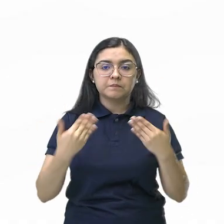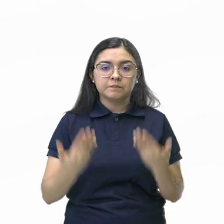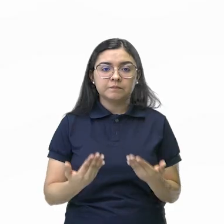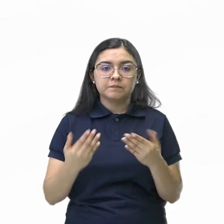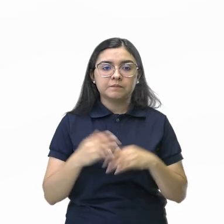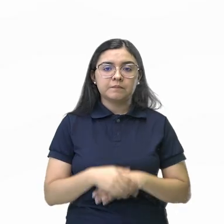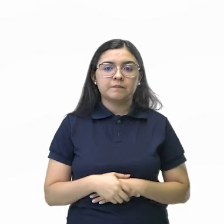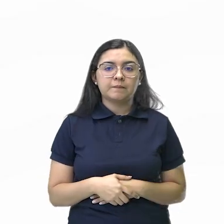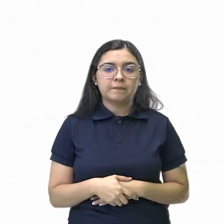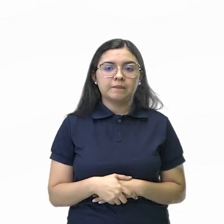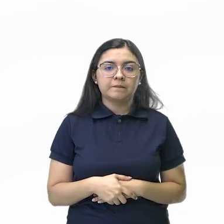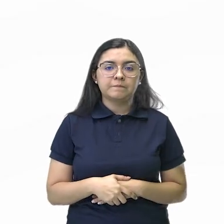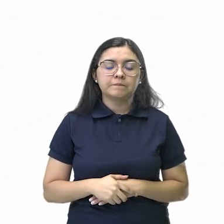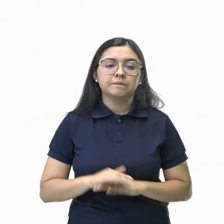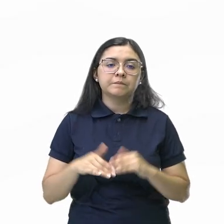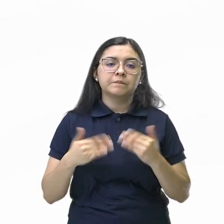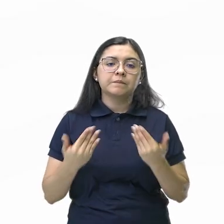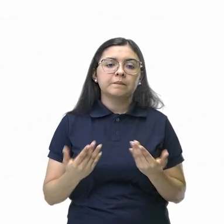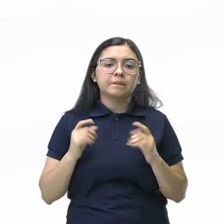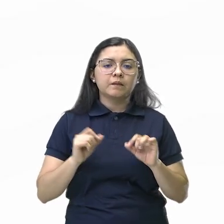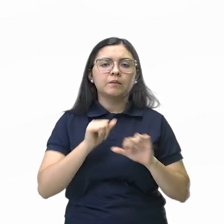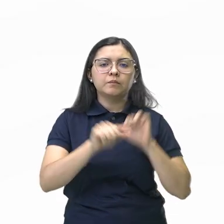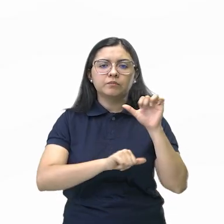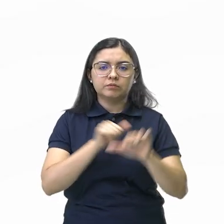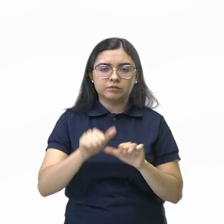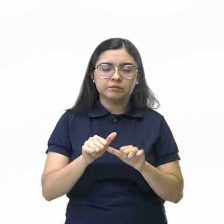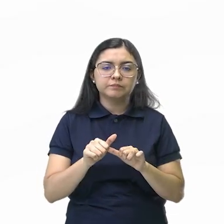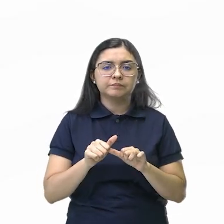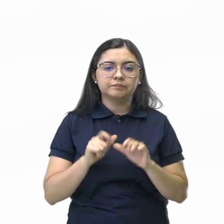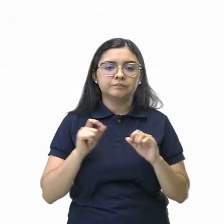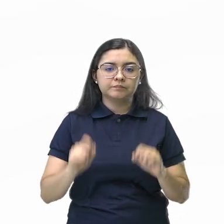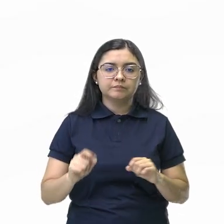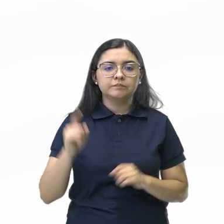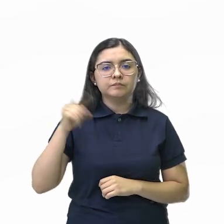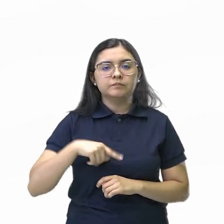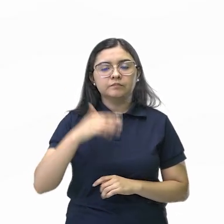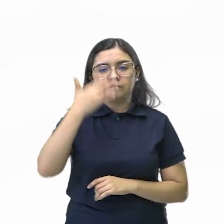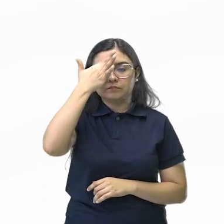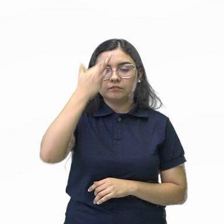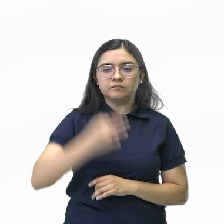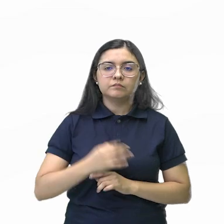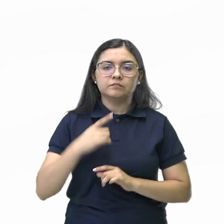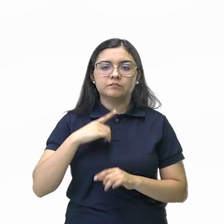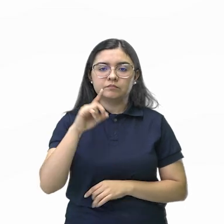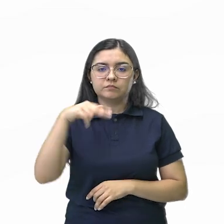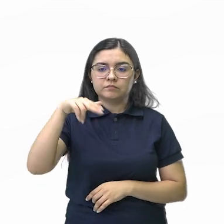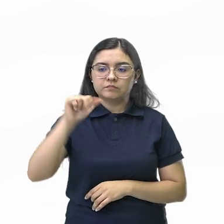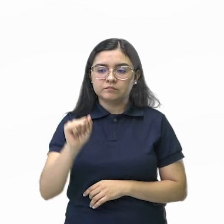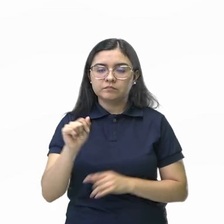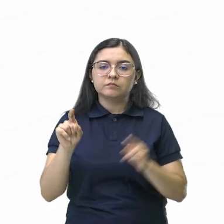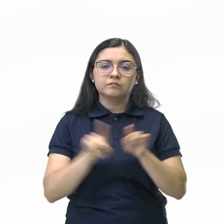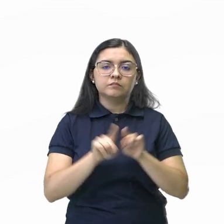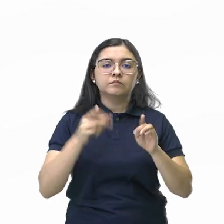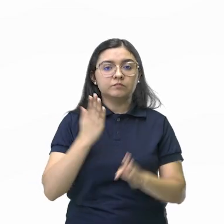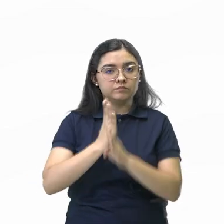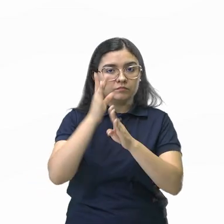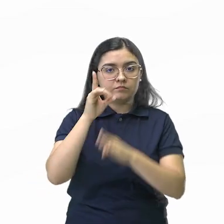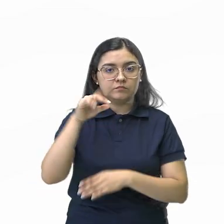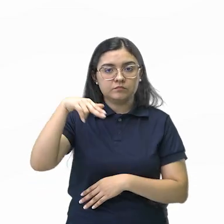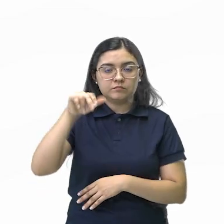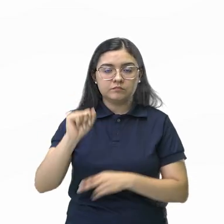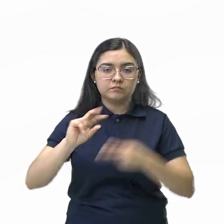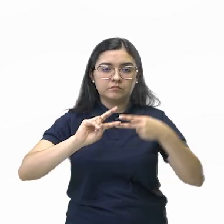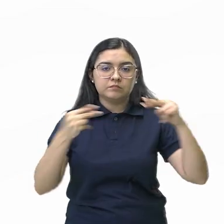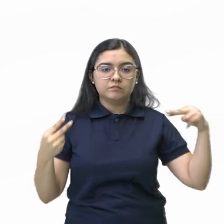Então, a grande virada dessa transição aí foi o entendimento do DNA e a sua descoberta,